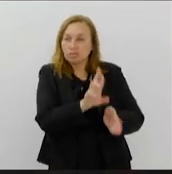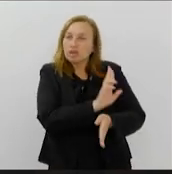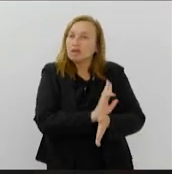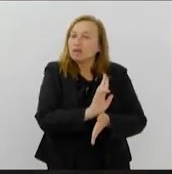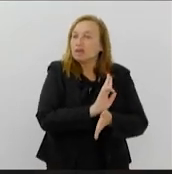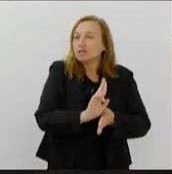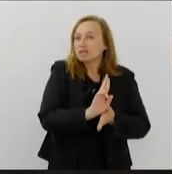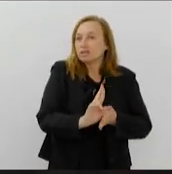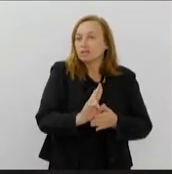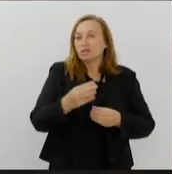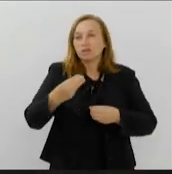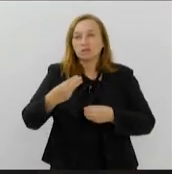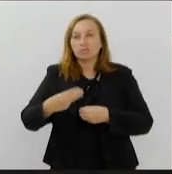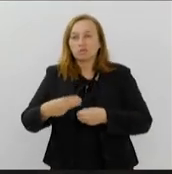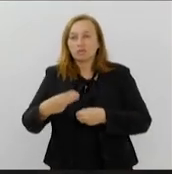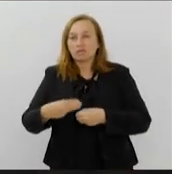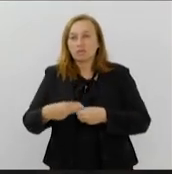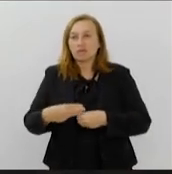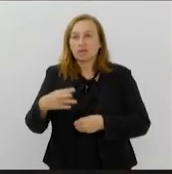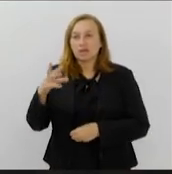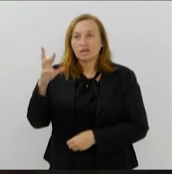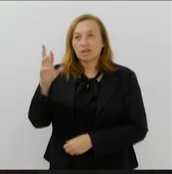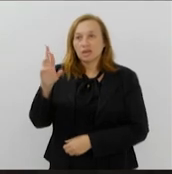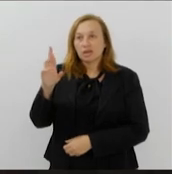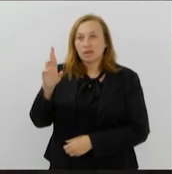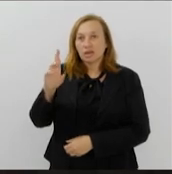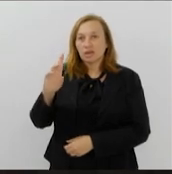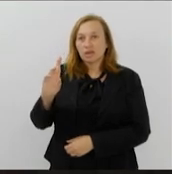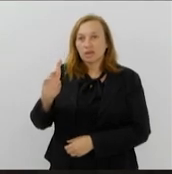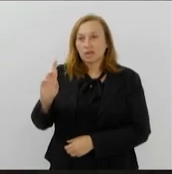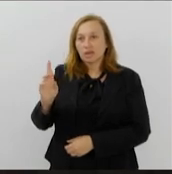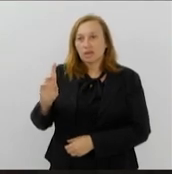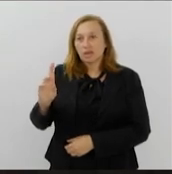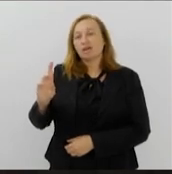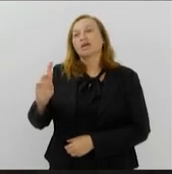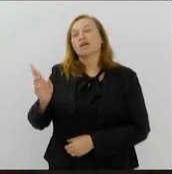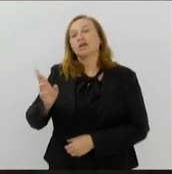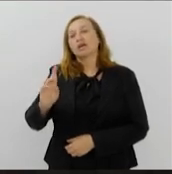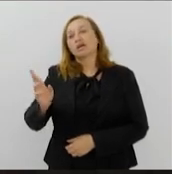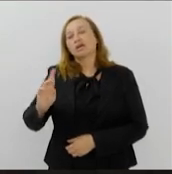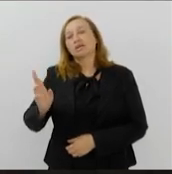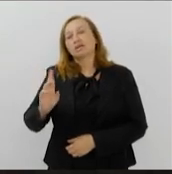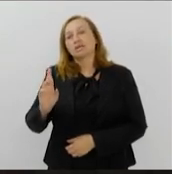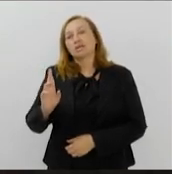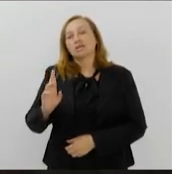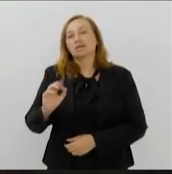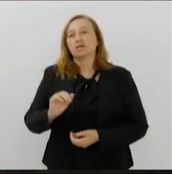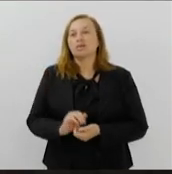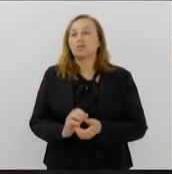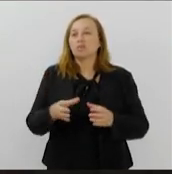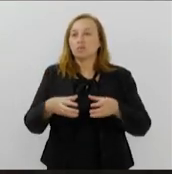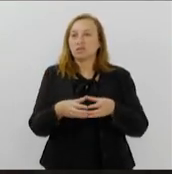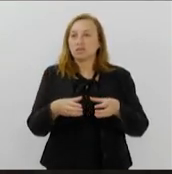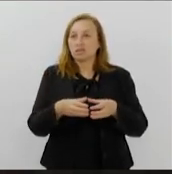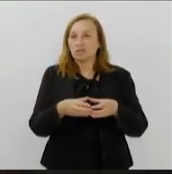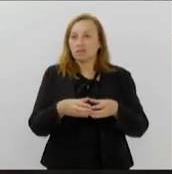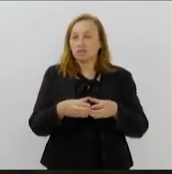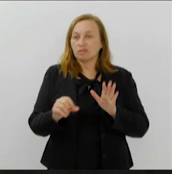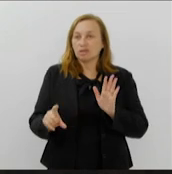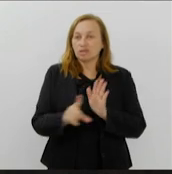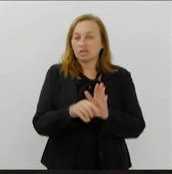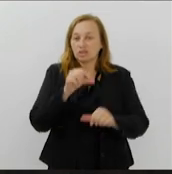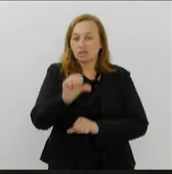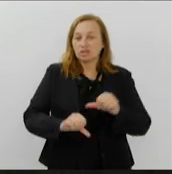intolerância no município de Resende. Parecer da Comissão de Indicações Legislativas pela